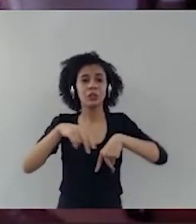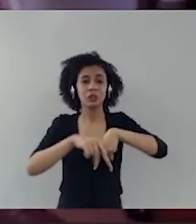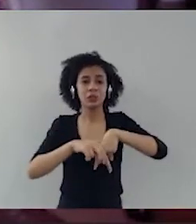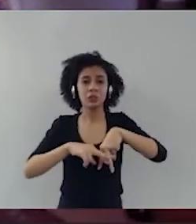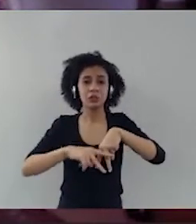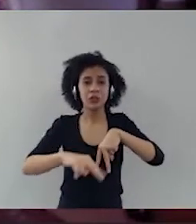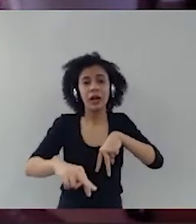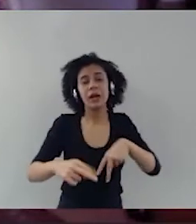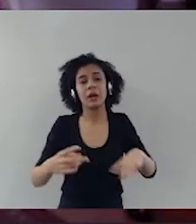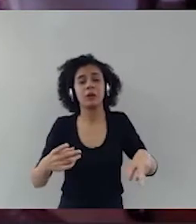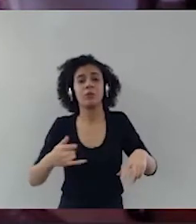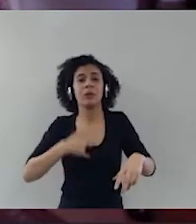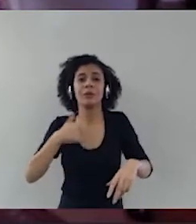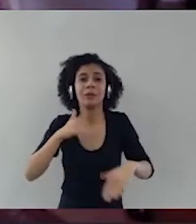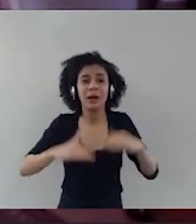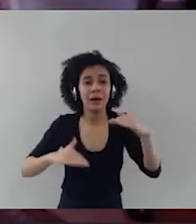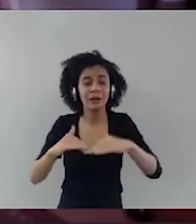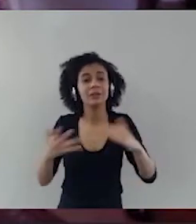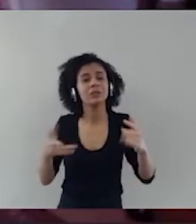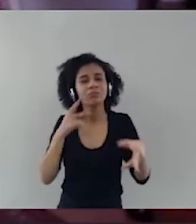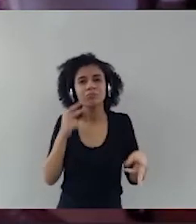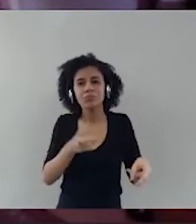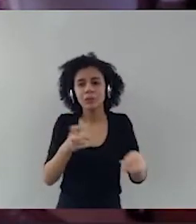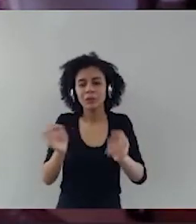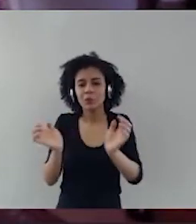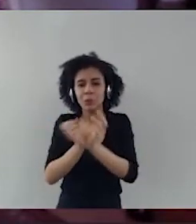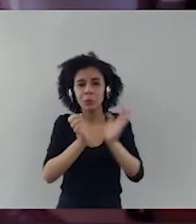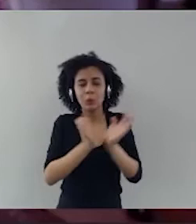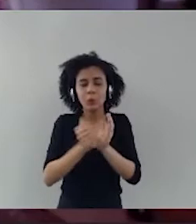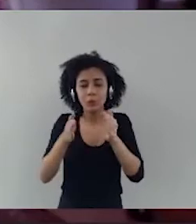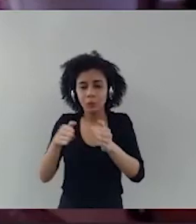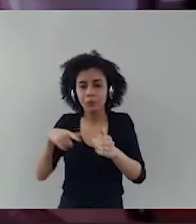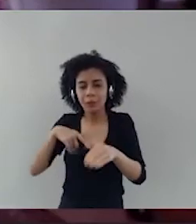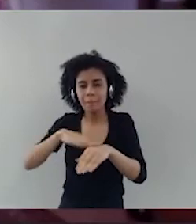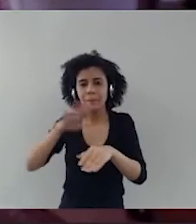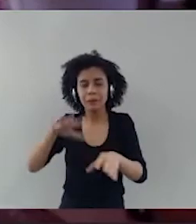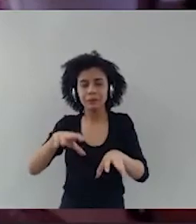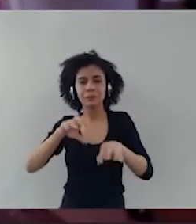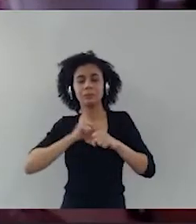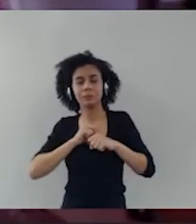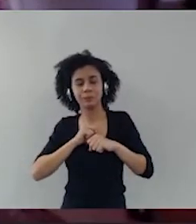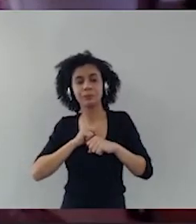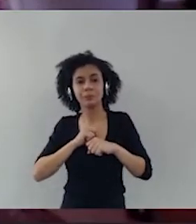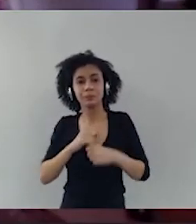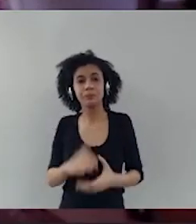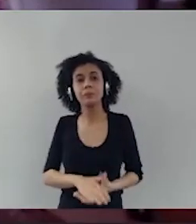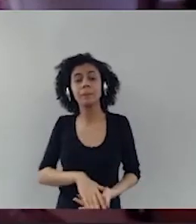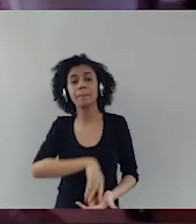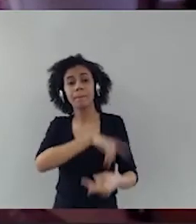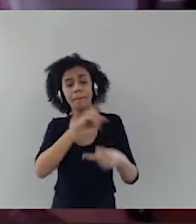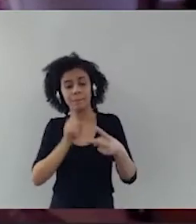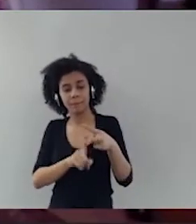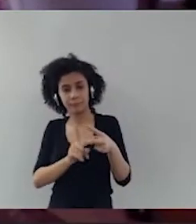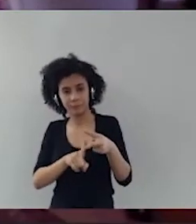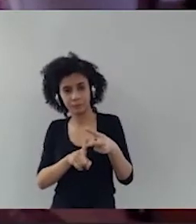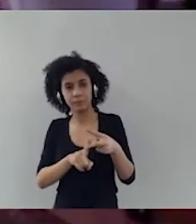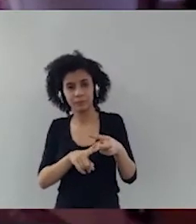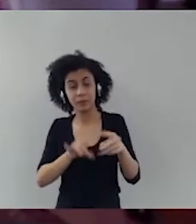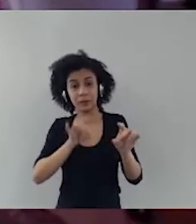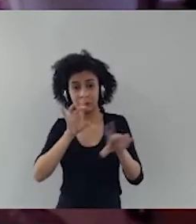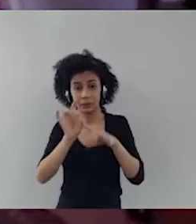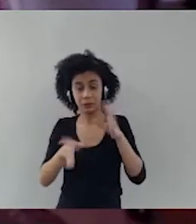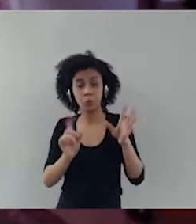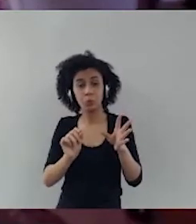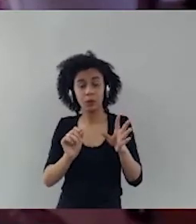são esses os grupos mais diretamente afetados. A segunda lição é que, em especial, a